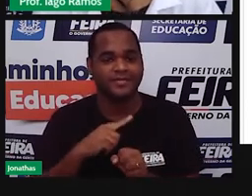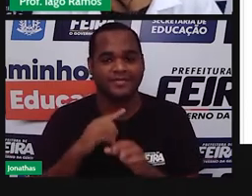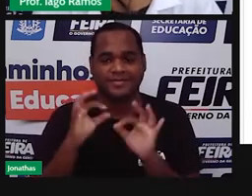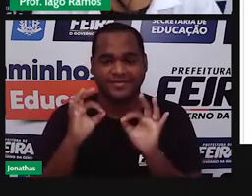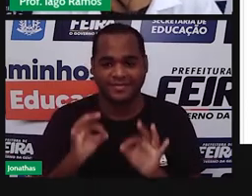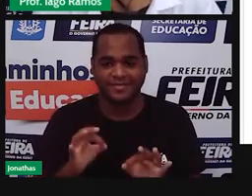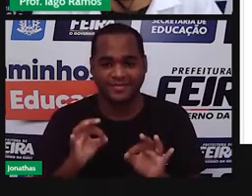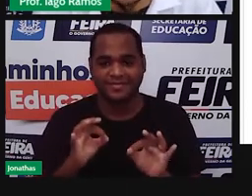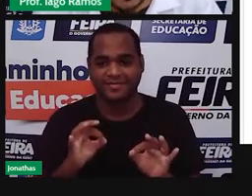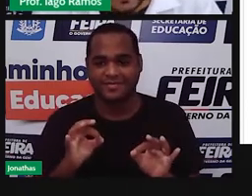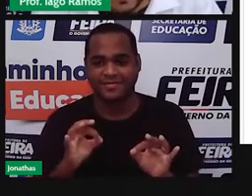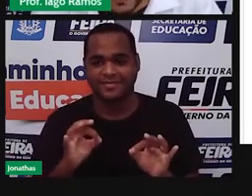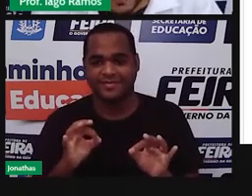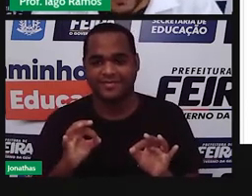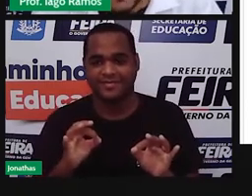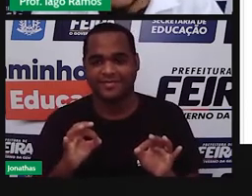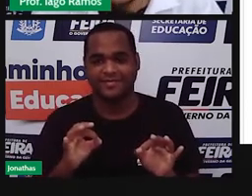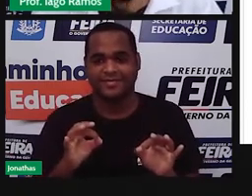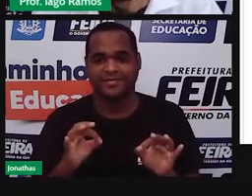É